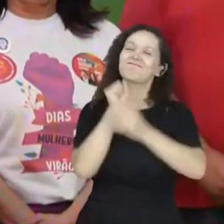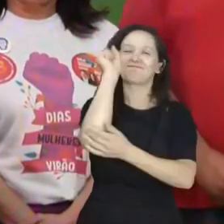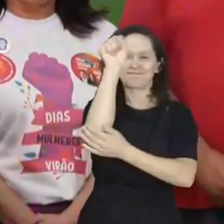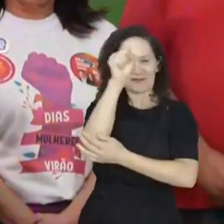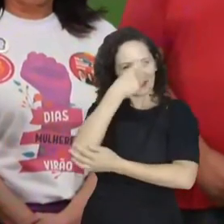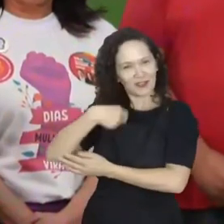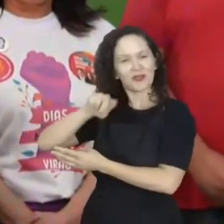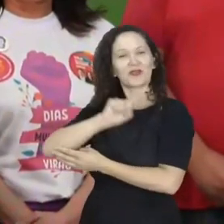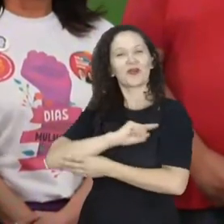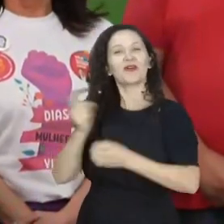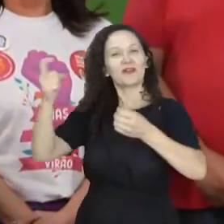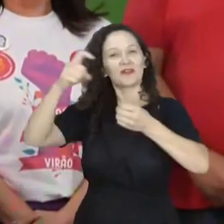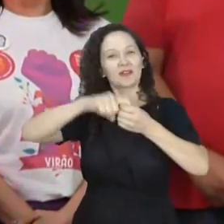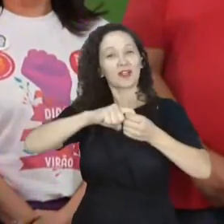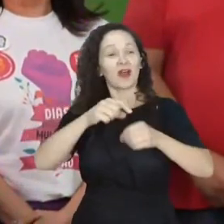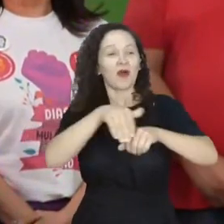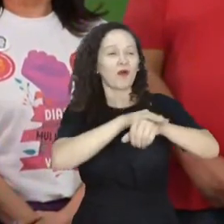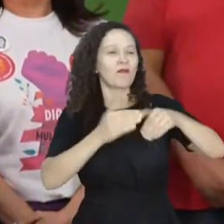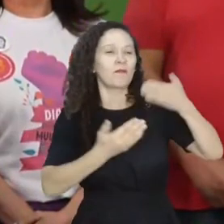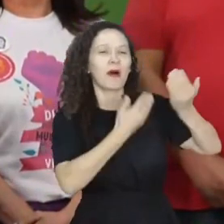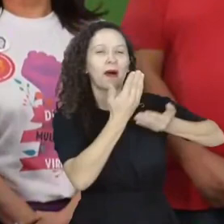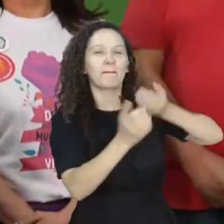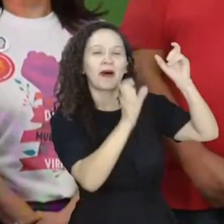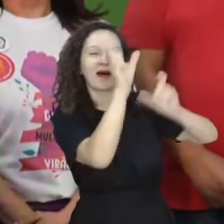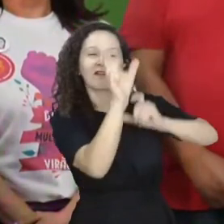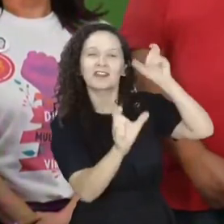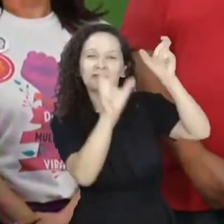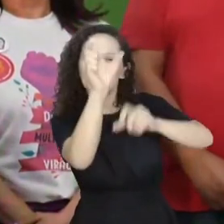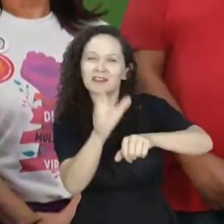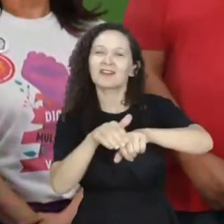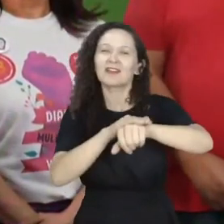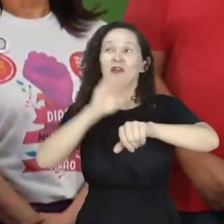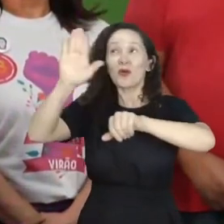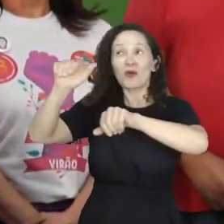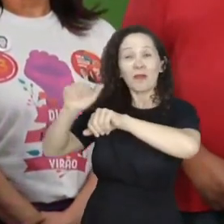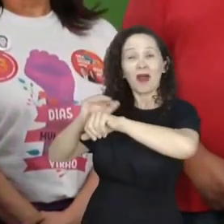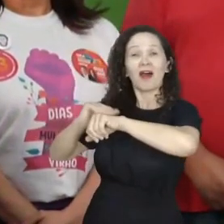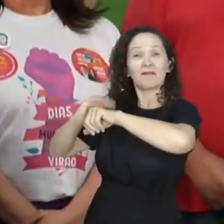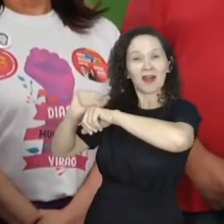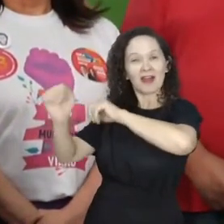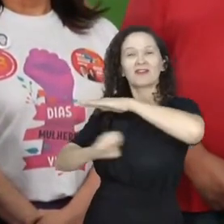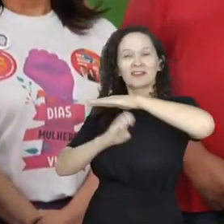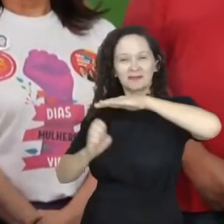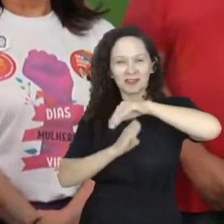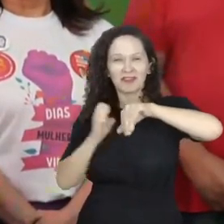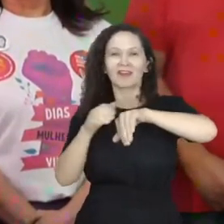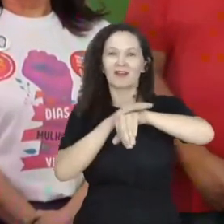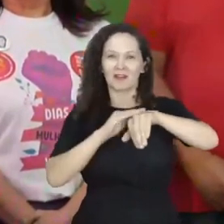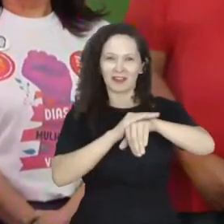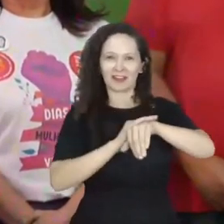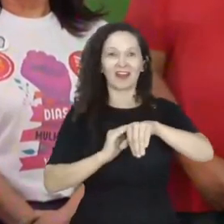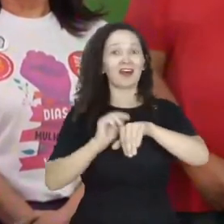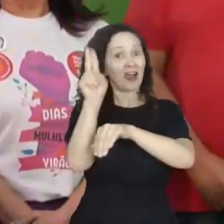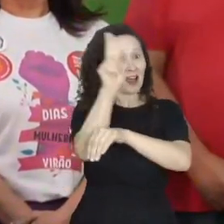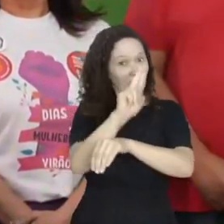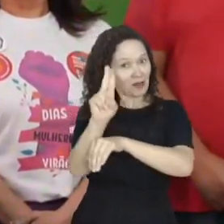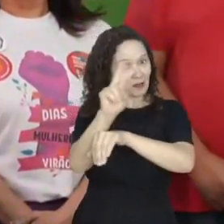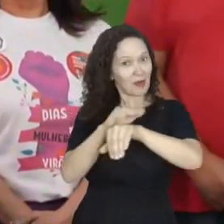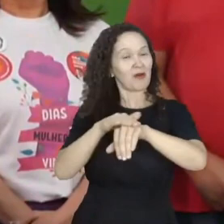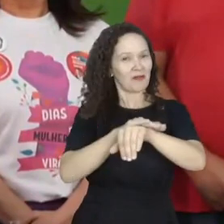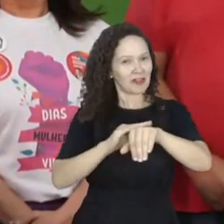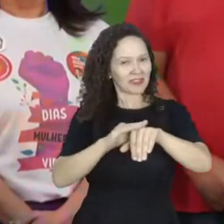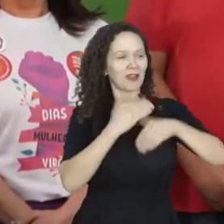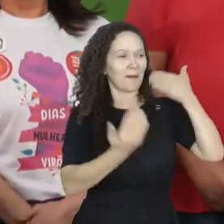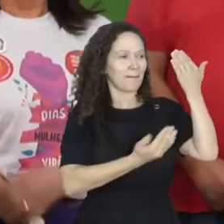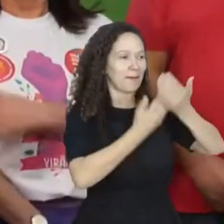precisamos voltar a conversar com as pessoas, é preciso chamar os empresários para conversar, é preciso chamar as universidades para conversar,